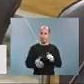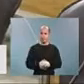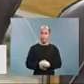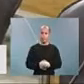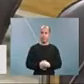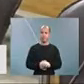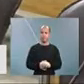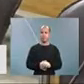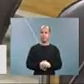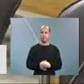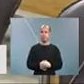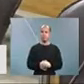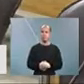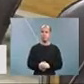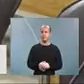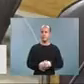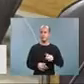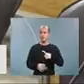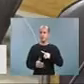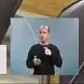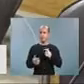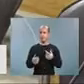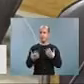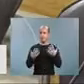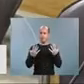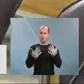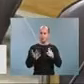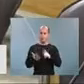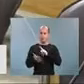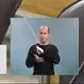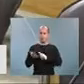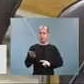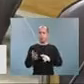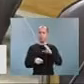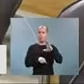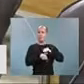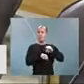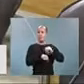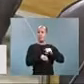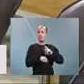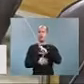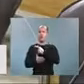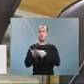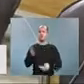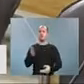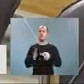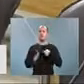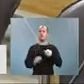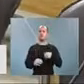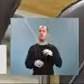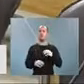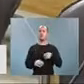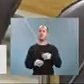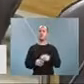que se encontra em minhas mãos um relatório fotográfico do cartão